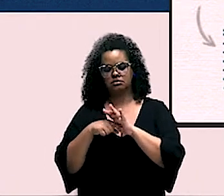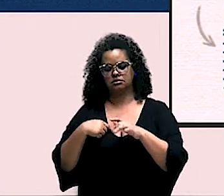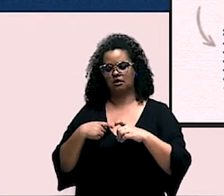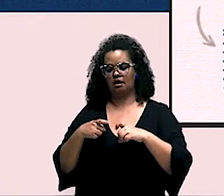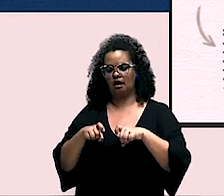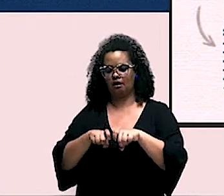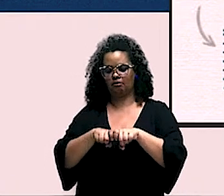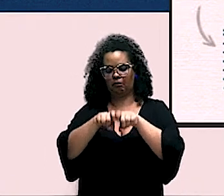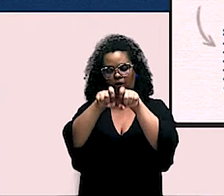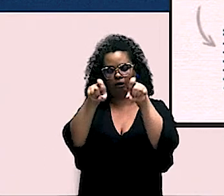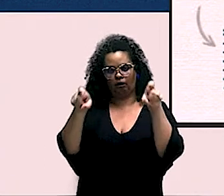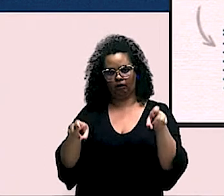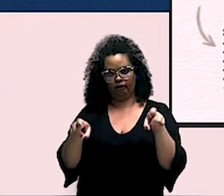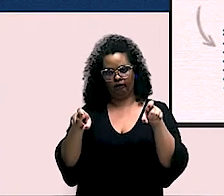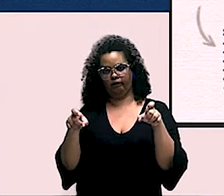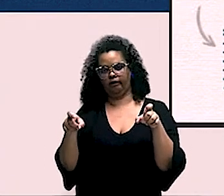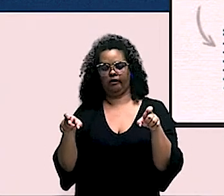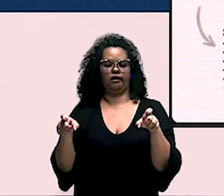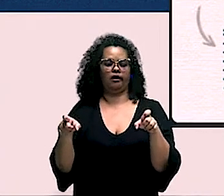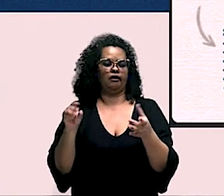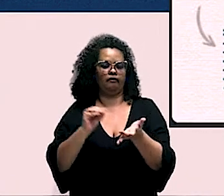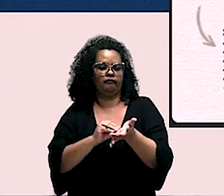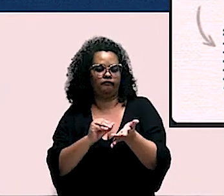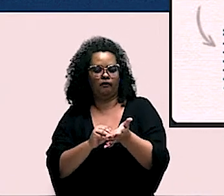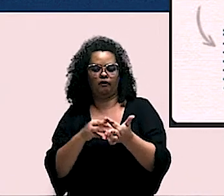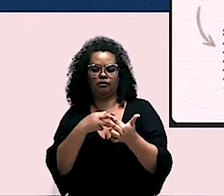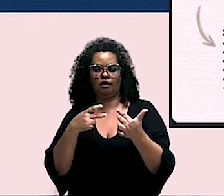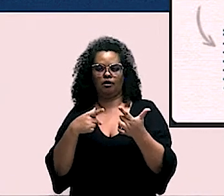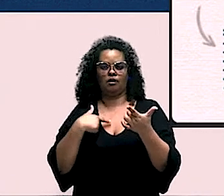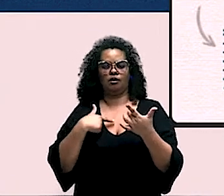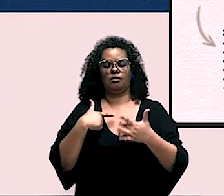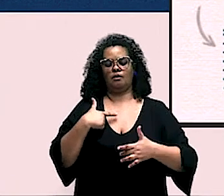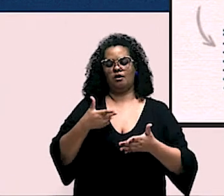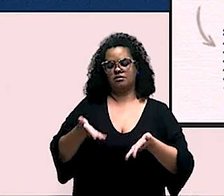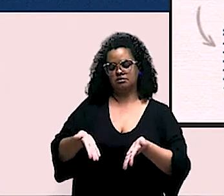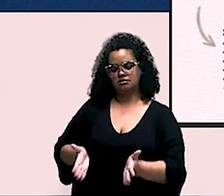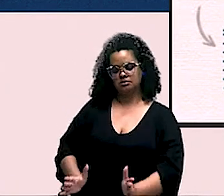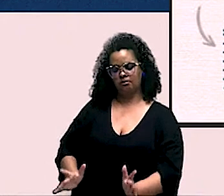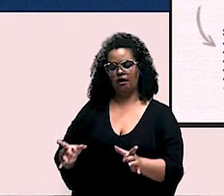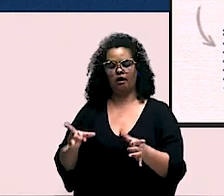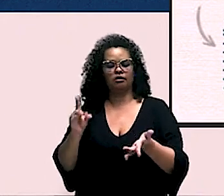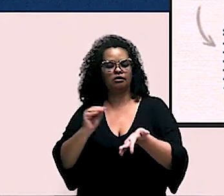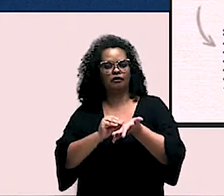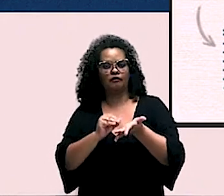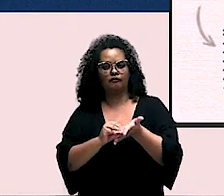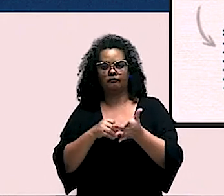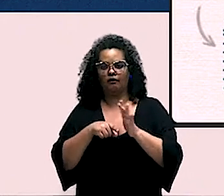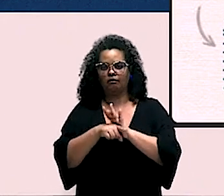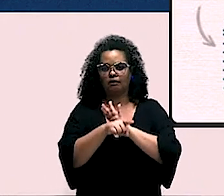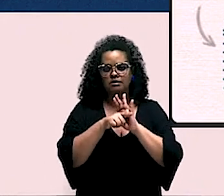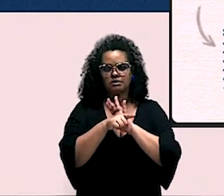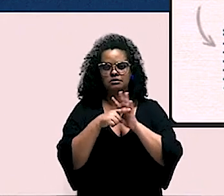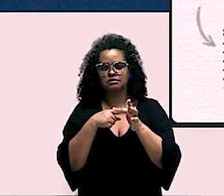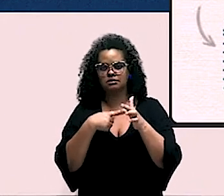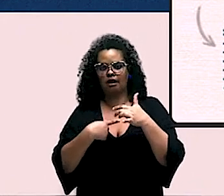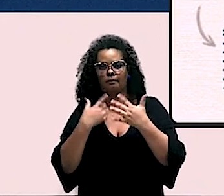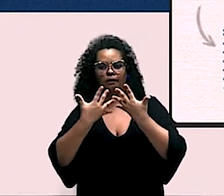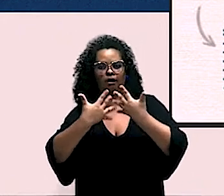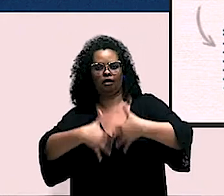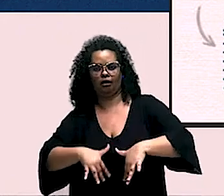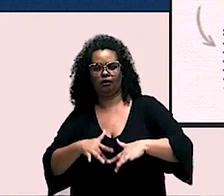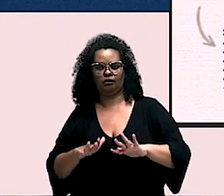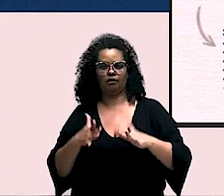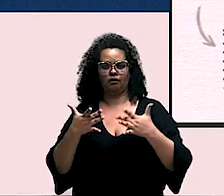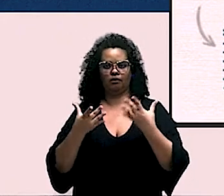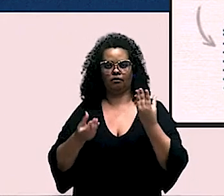gestantes, né, nas sessões de consulta de pré-natal, deficiências na realização de exames complementares de rotina, então aquela bateria de exames